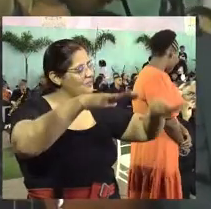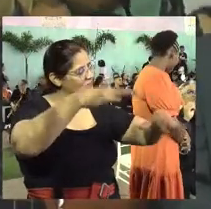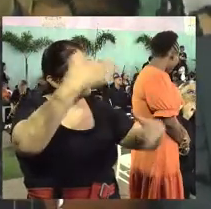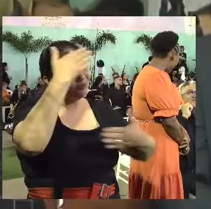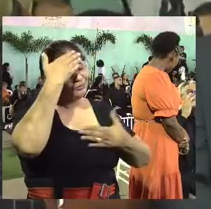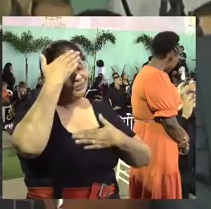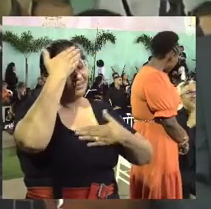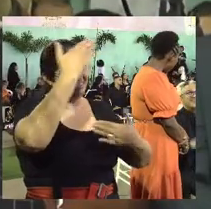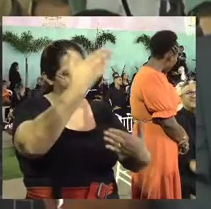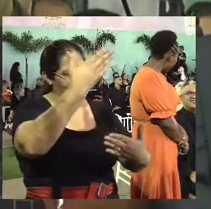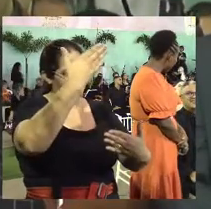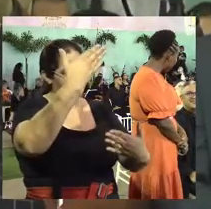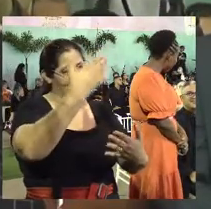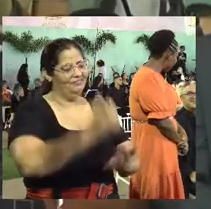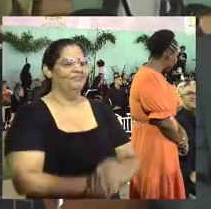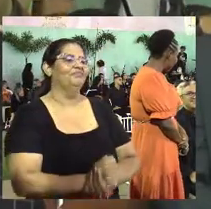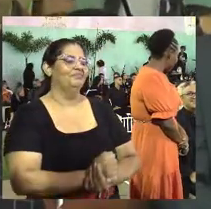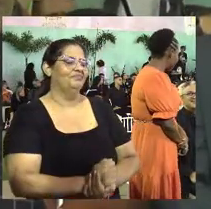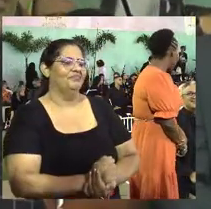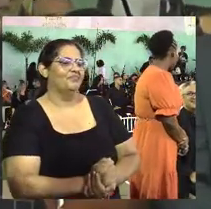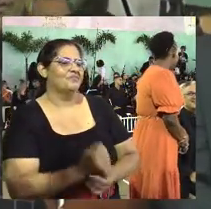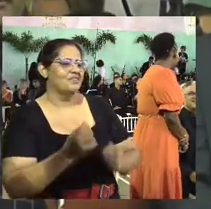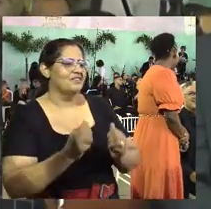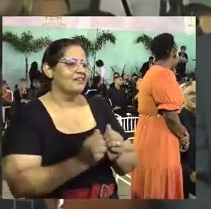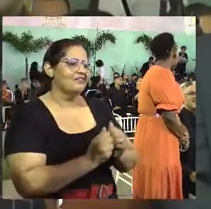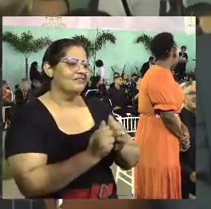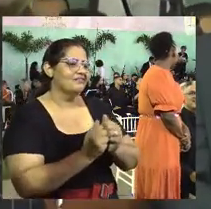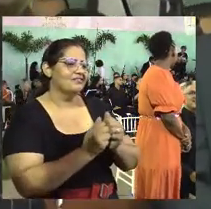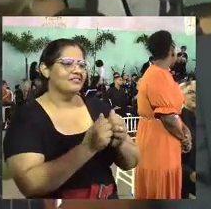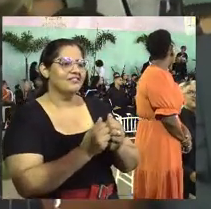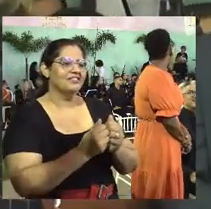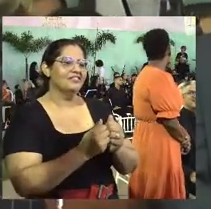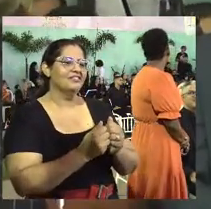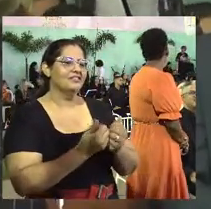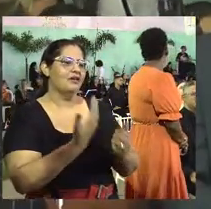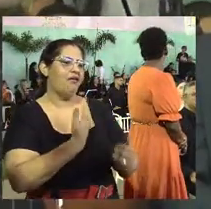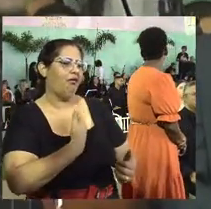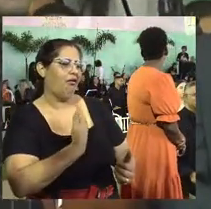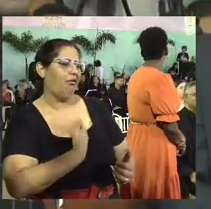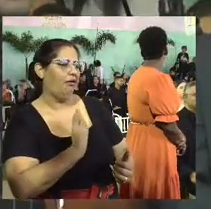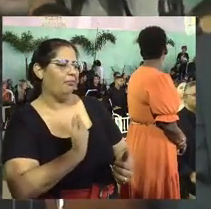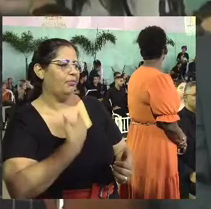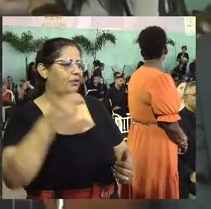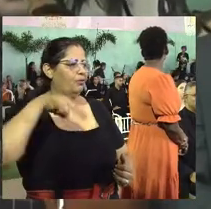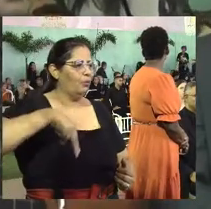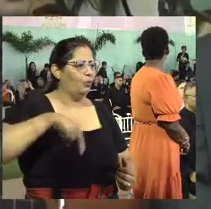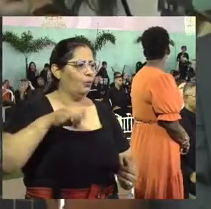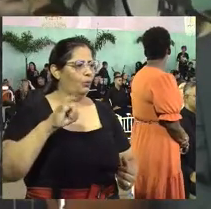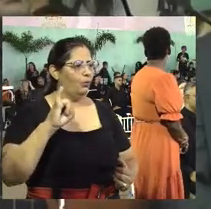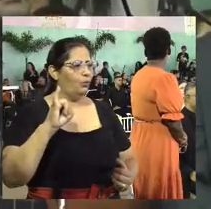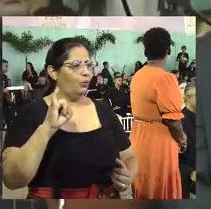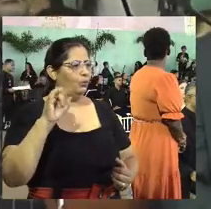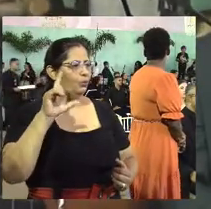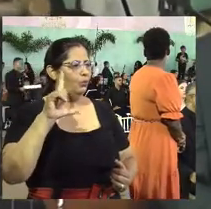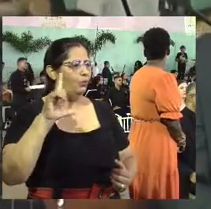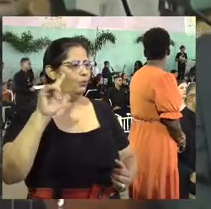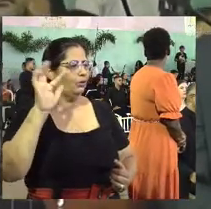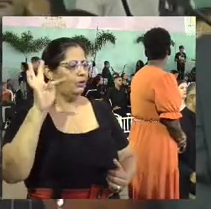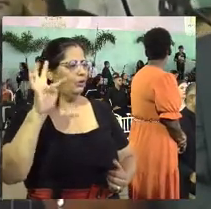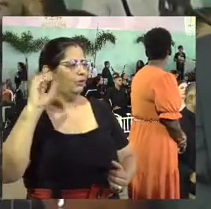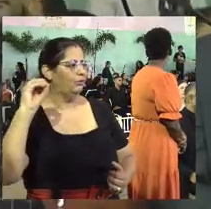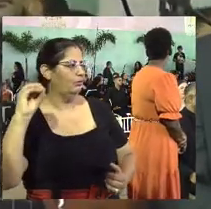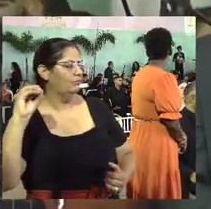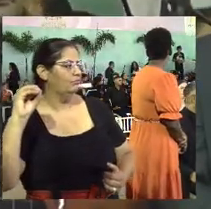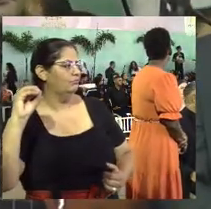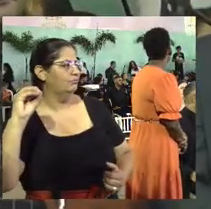obrigado está conosco também meu amigo Nilton capixaba tá ali já Deus abençoe Nilton Muito obrigado